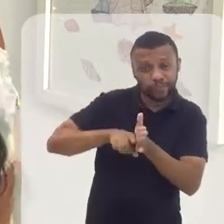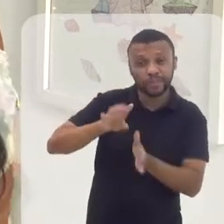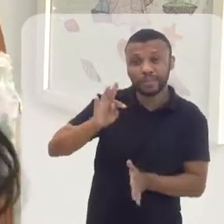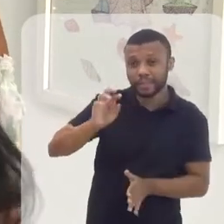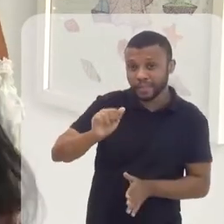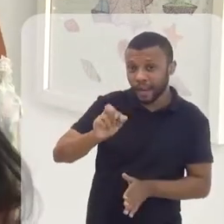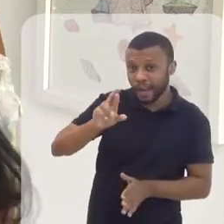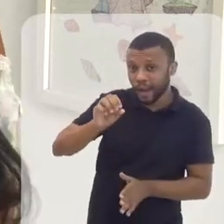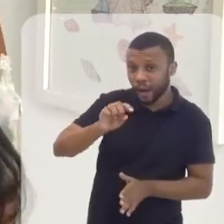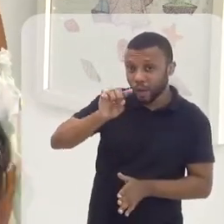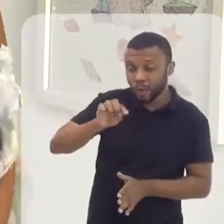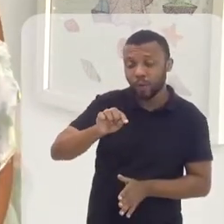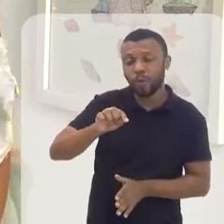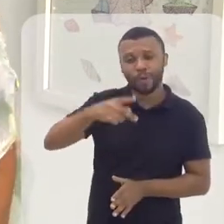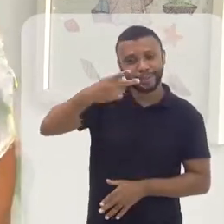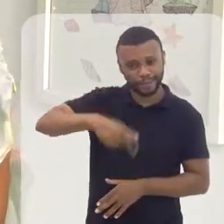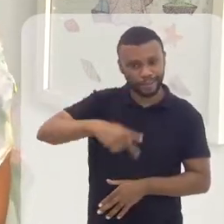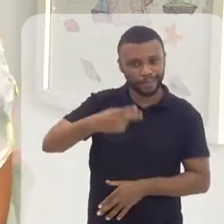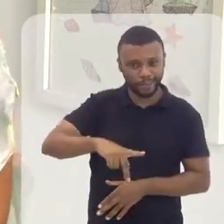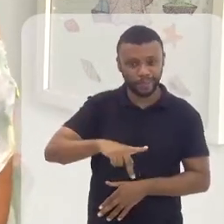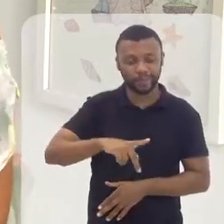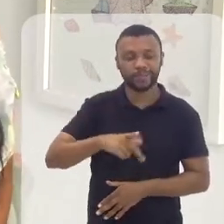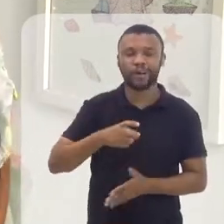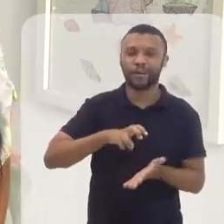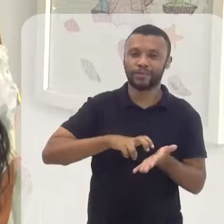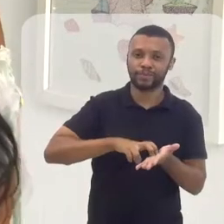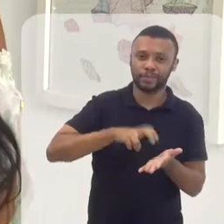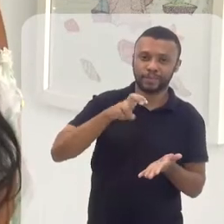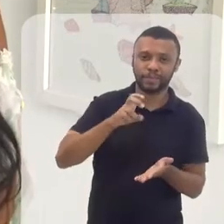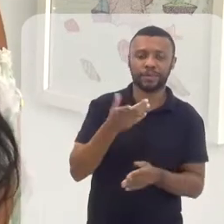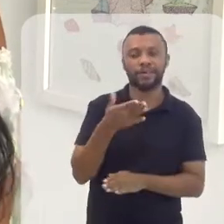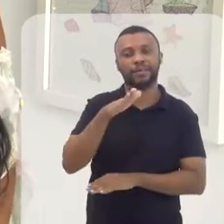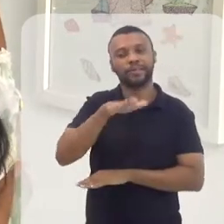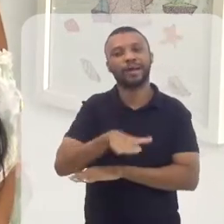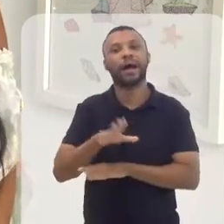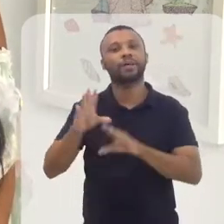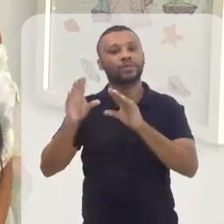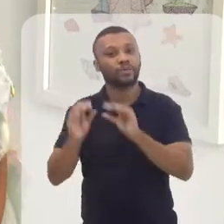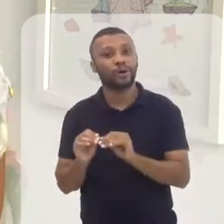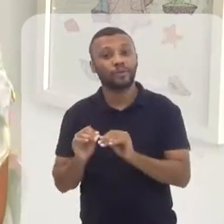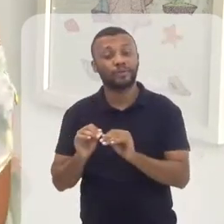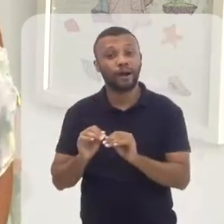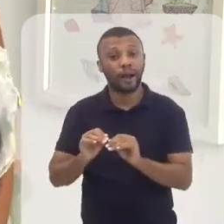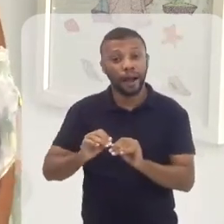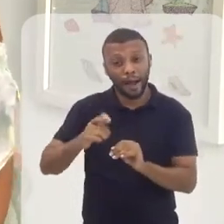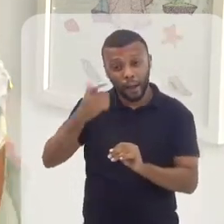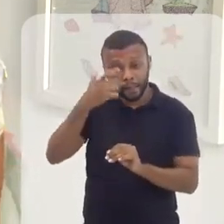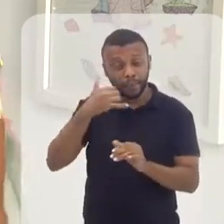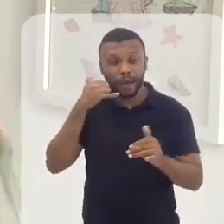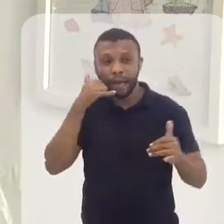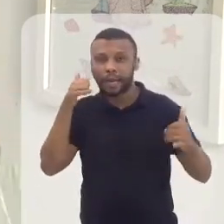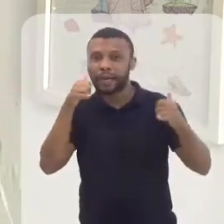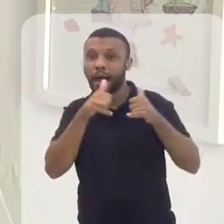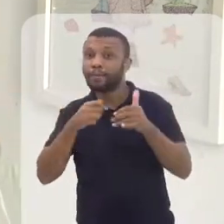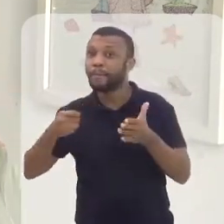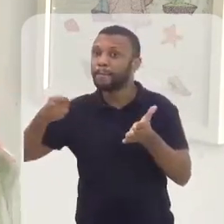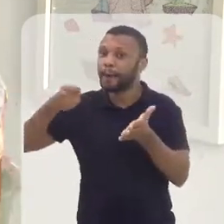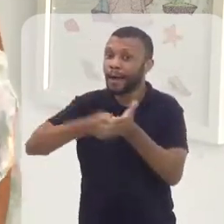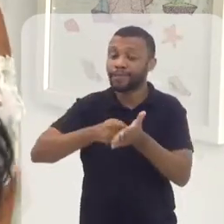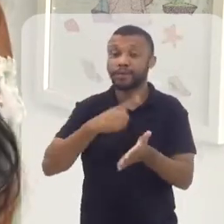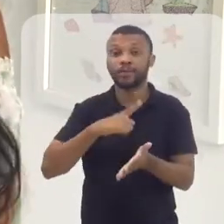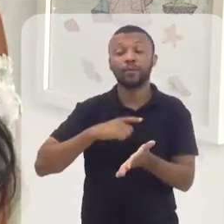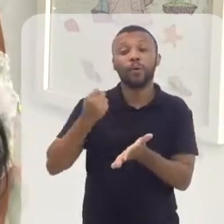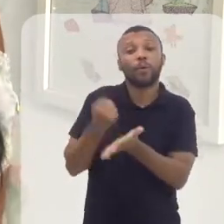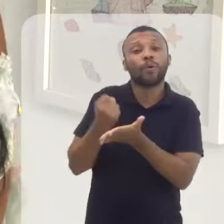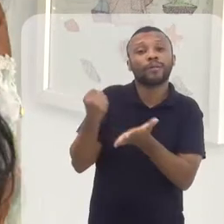tarô cigano, só com o nosso tarô. E três turnos, tá? E as pessoas ligavam e pagavam na conta de telefone. Então a